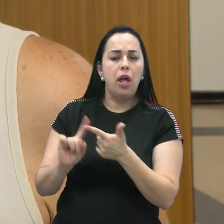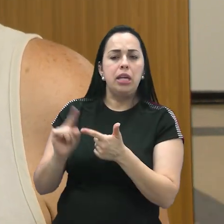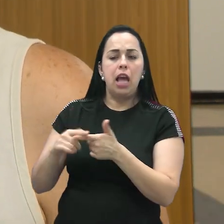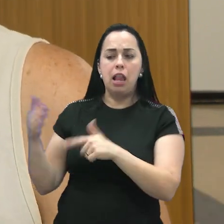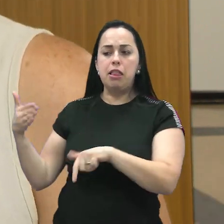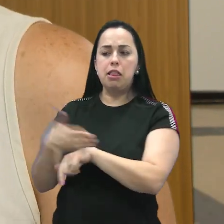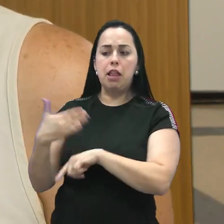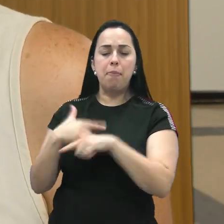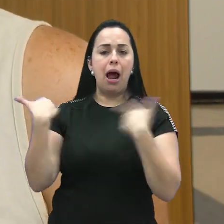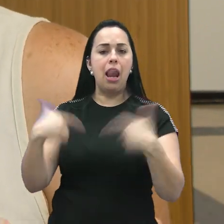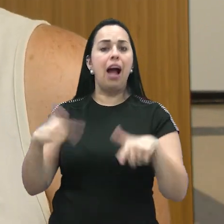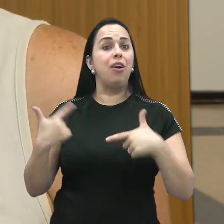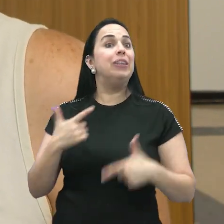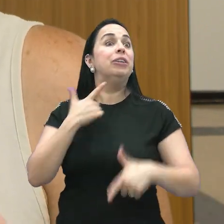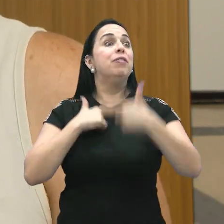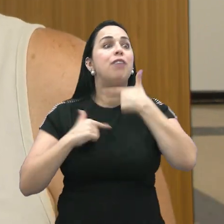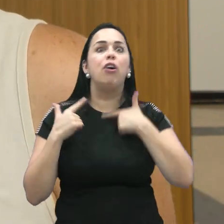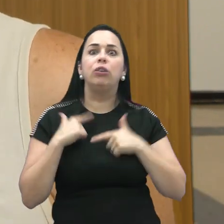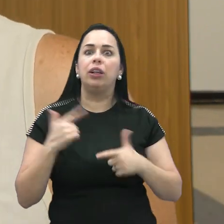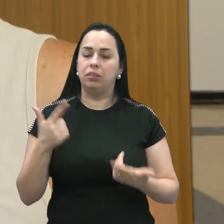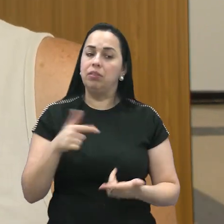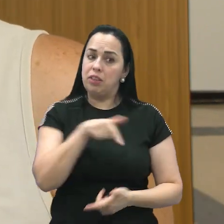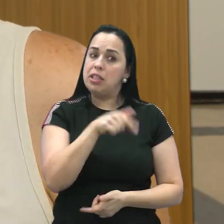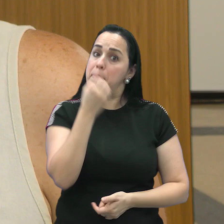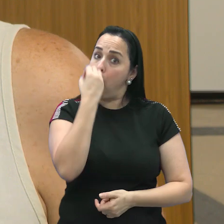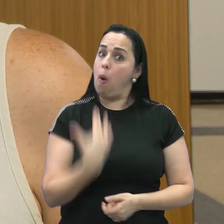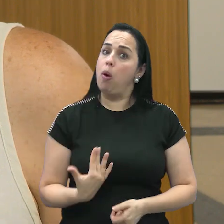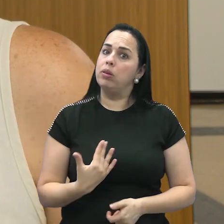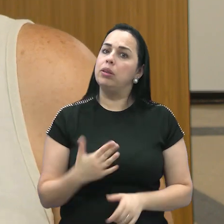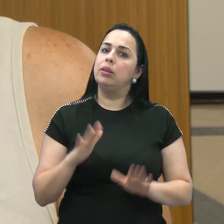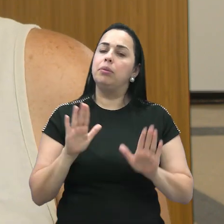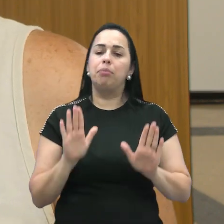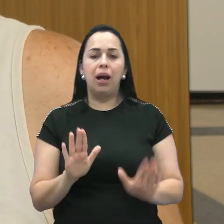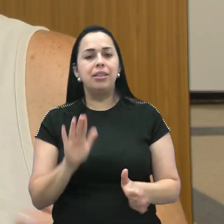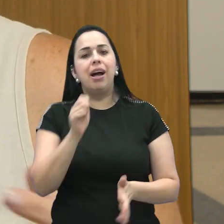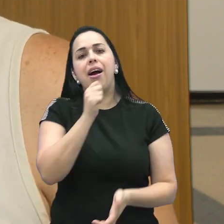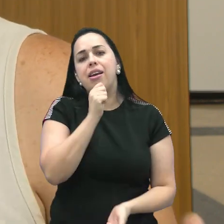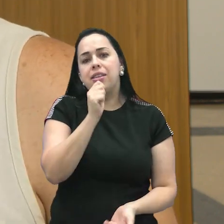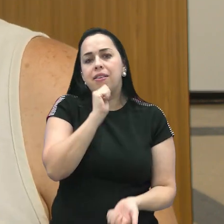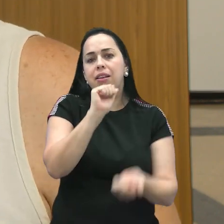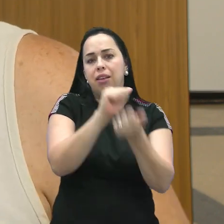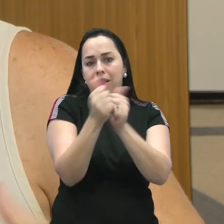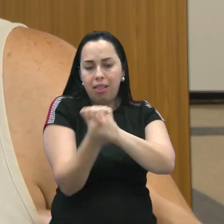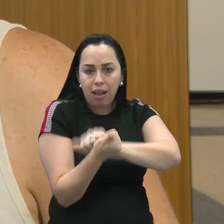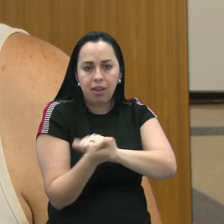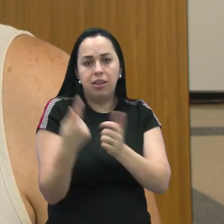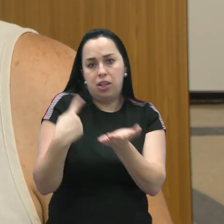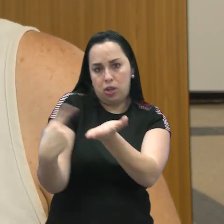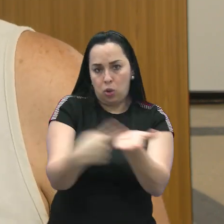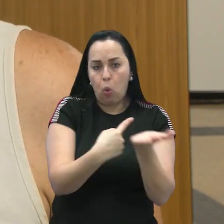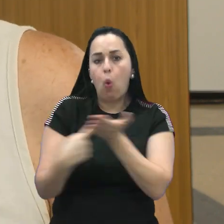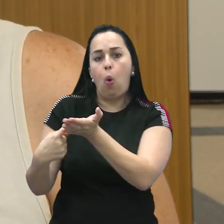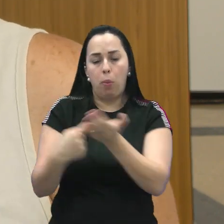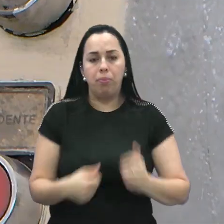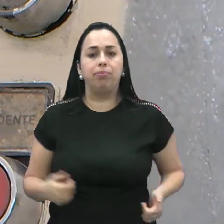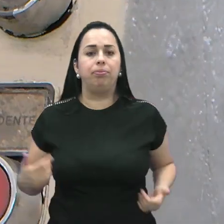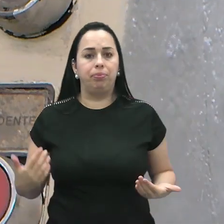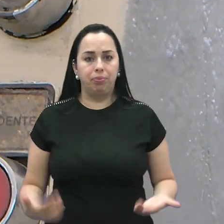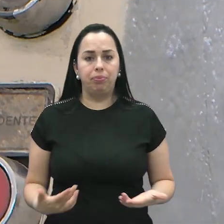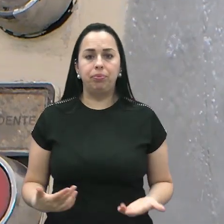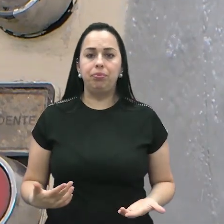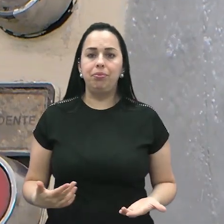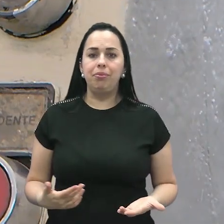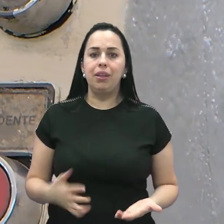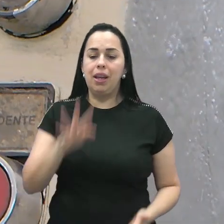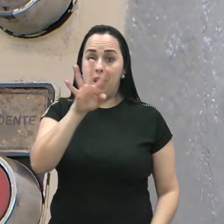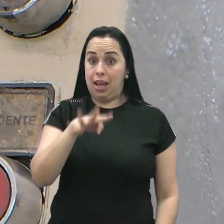mais vontade, ele vai ver que tem um ganho para ele também, né? Mas isso é muito acordo e muita conversa. A